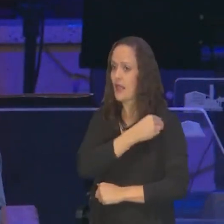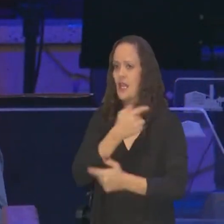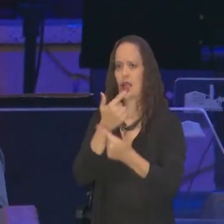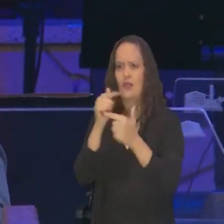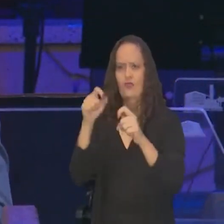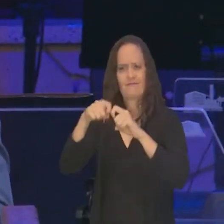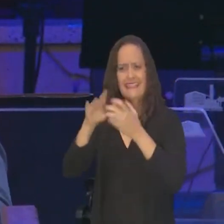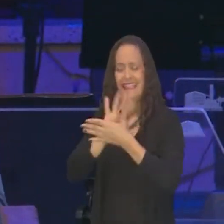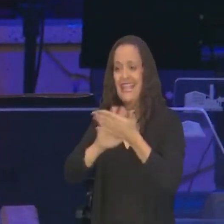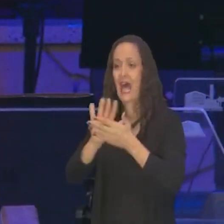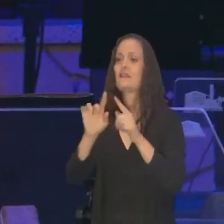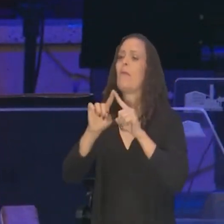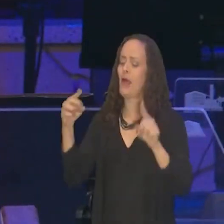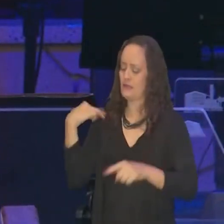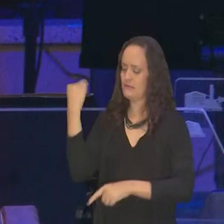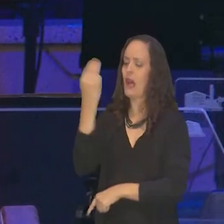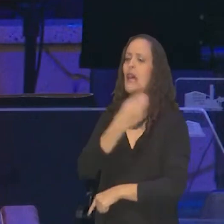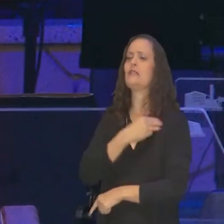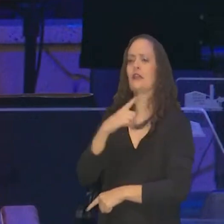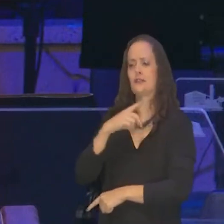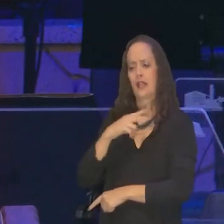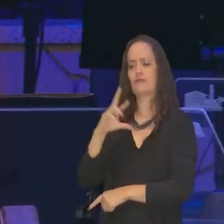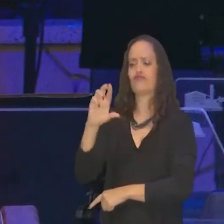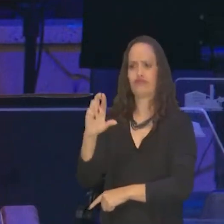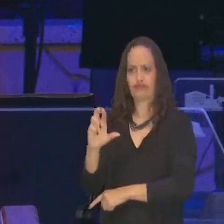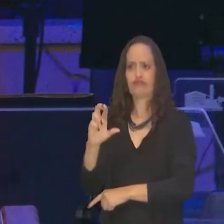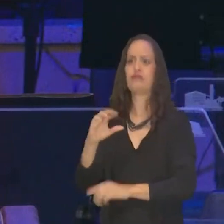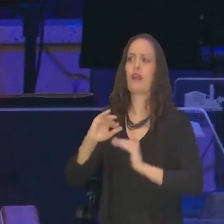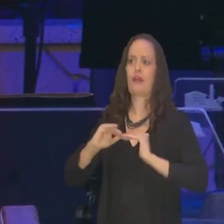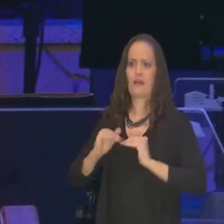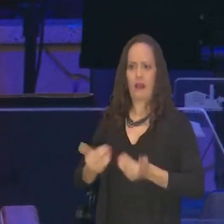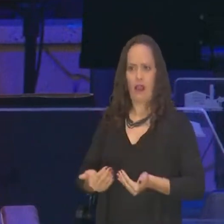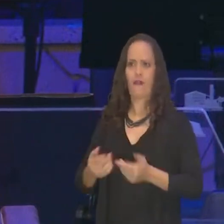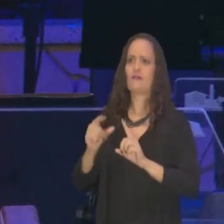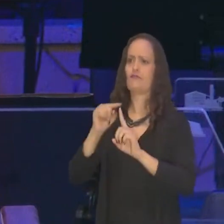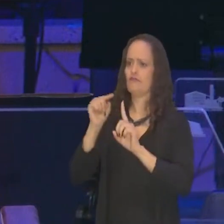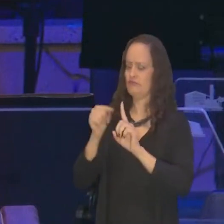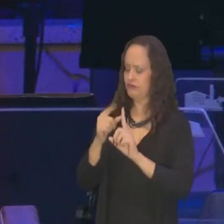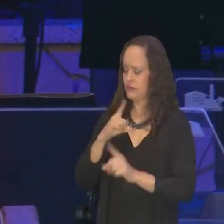com Maria, porque Maria gera a criança do Espírito Santo.